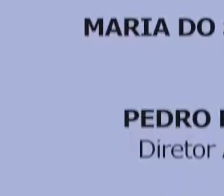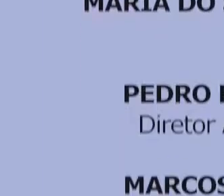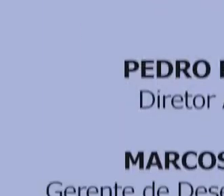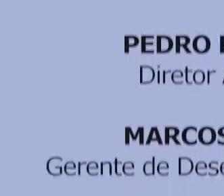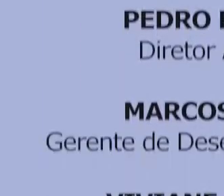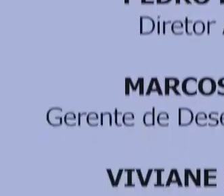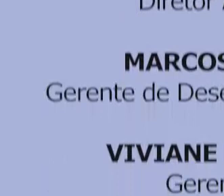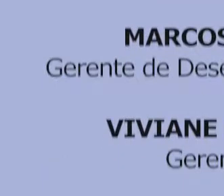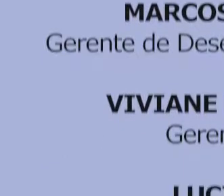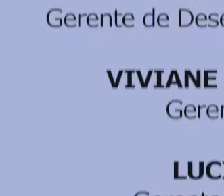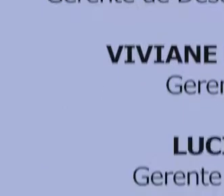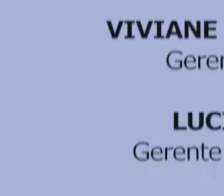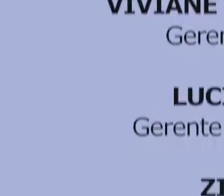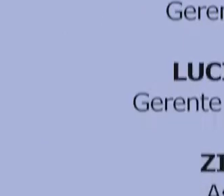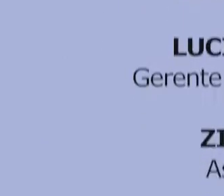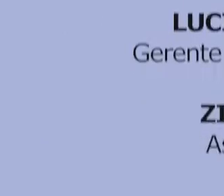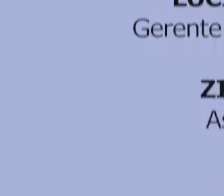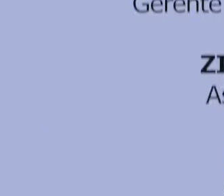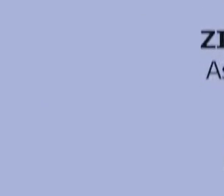Tchau,